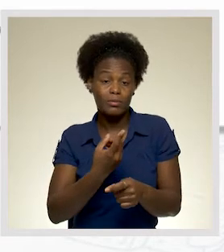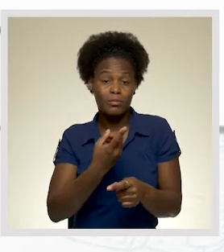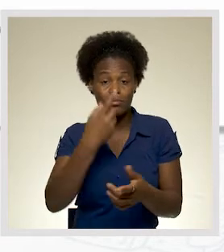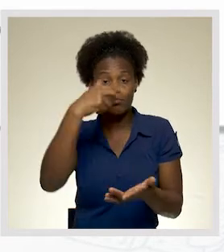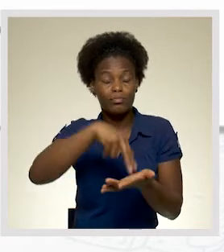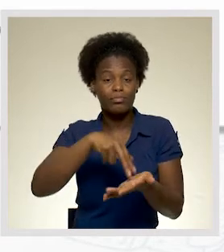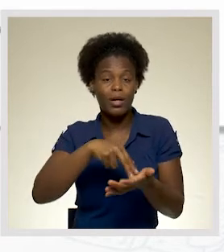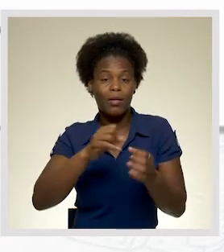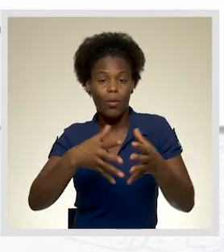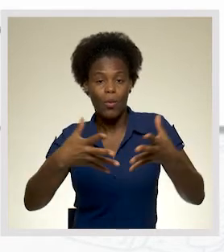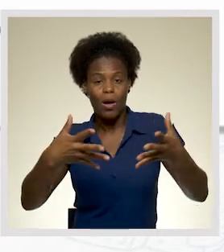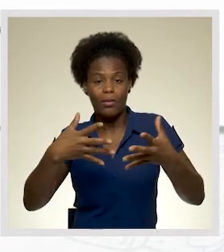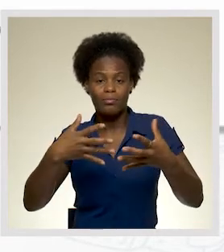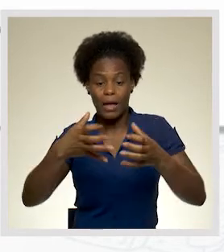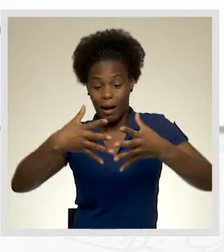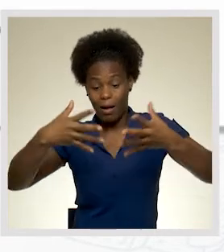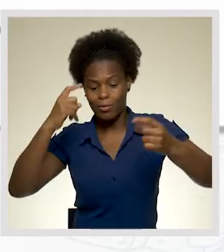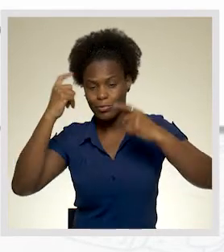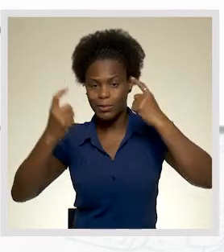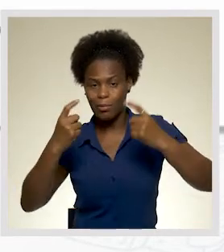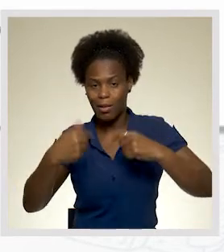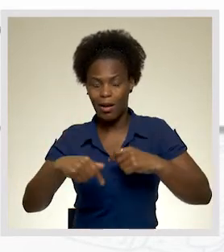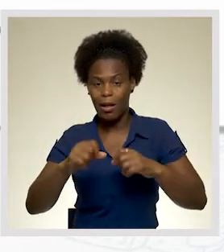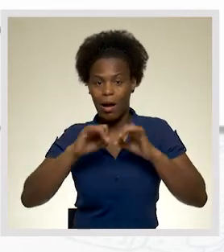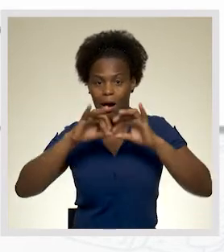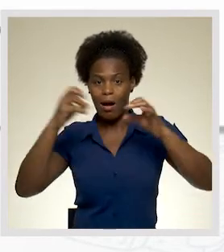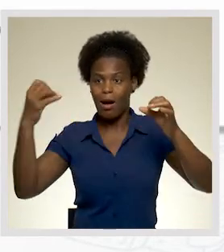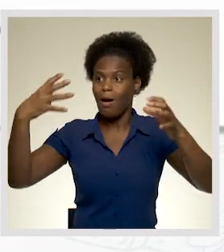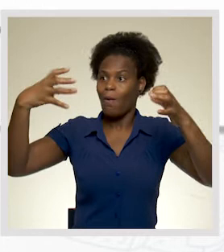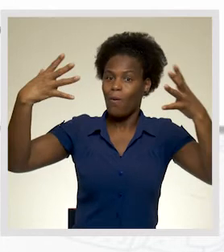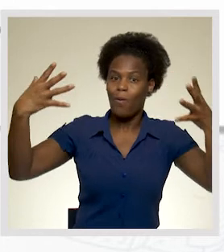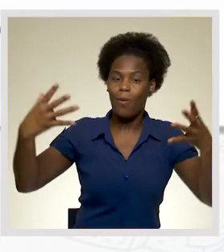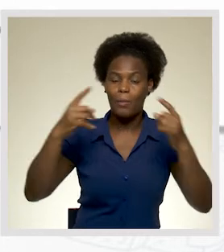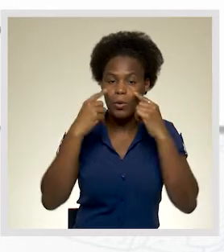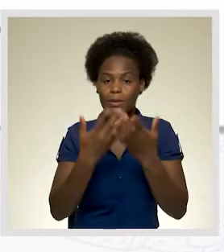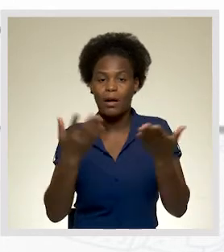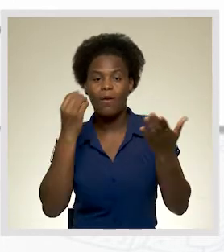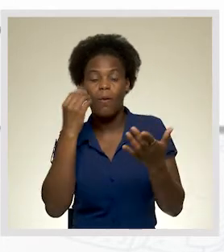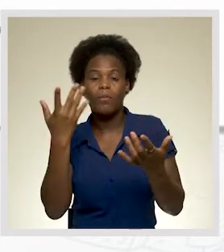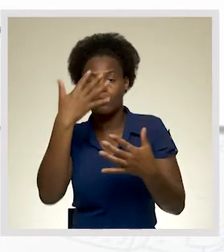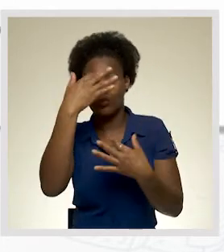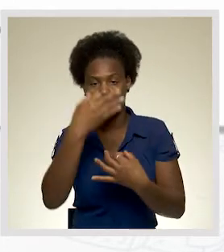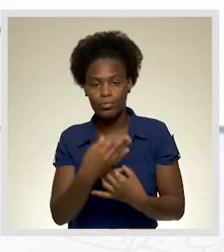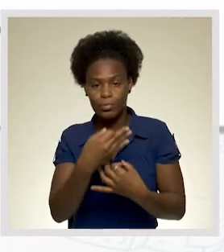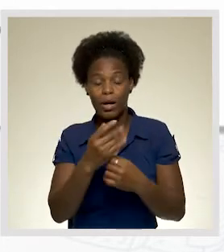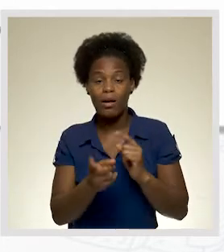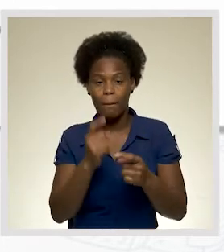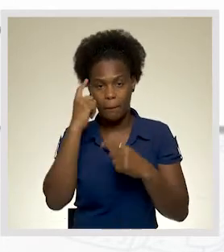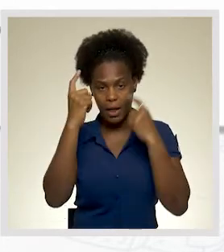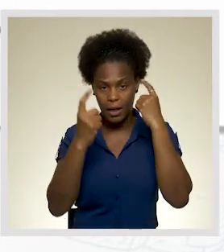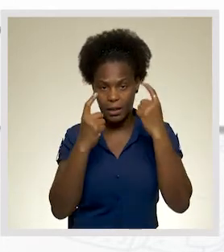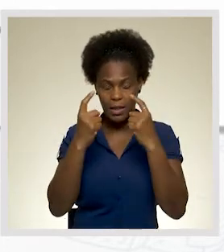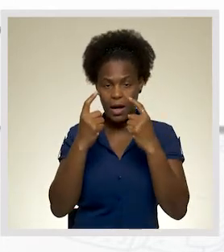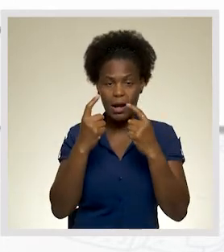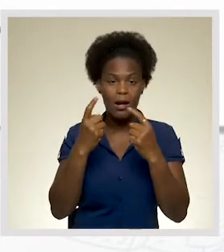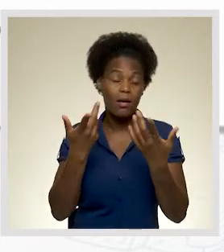dimensão pensante, deixando luminosamente demonstrado como a seriedade que um pensar autêntico